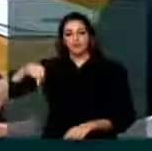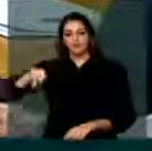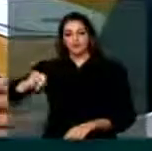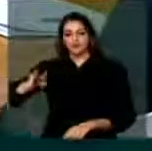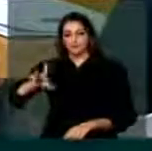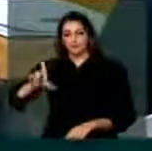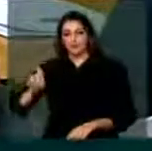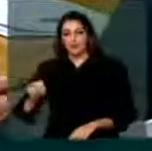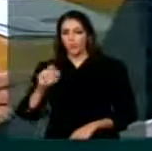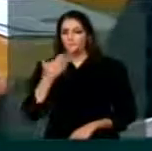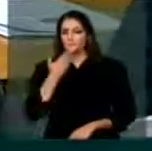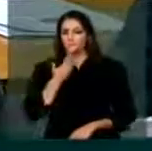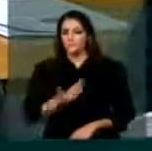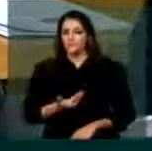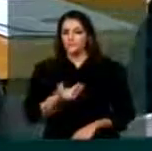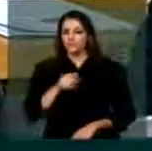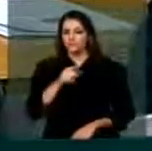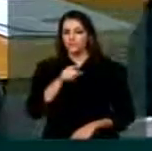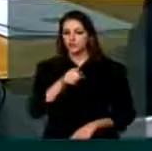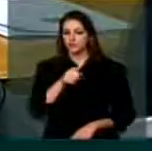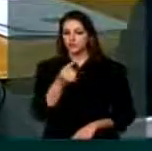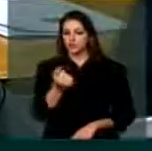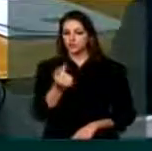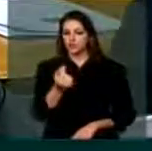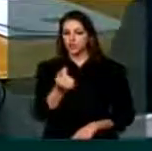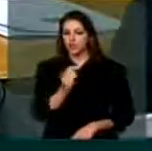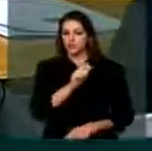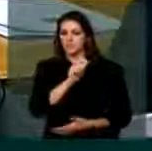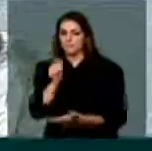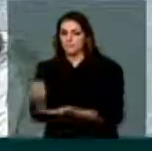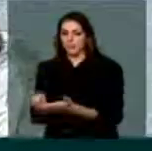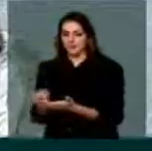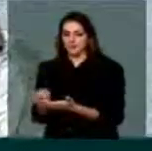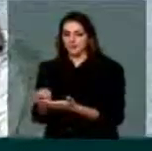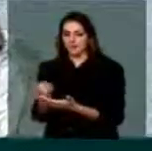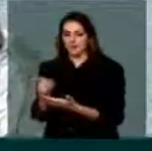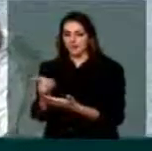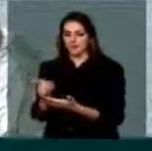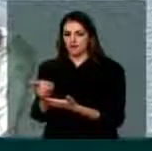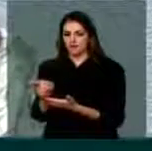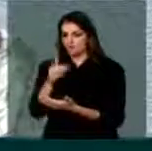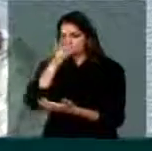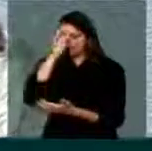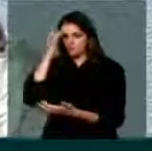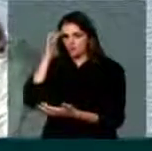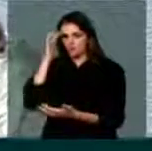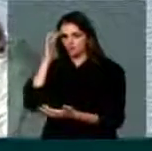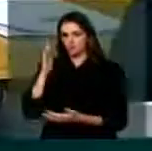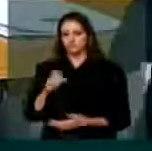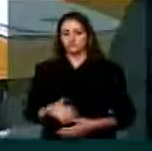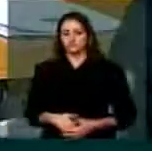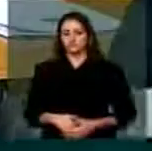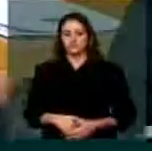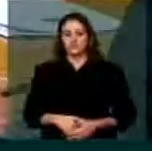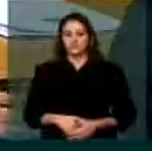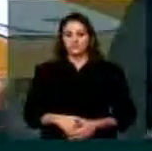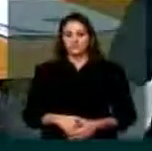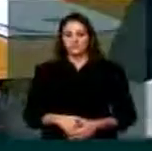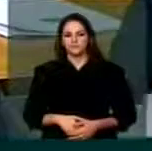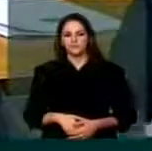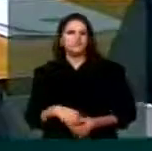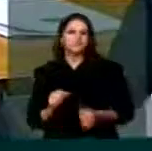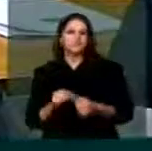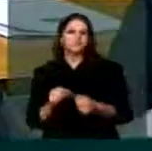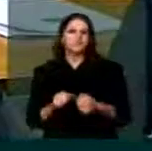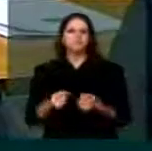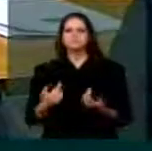algum dinheiro para pagar esse chantagista? Me pediu dinheiro para ele pagar o chantagista? Se a senhora foi buscar em algum lugar, emitiu alguma